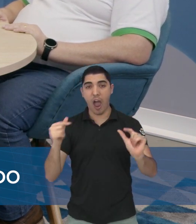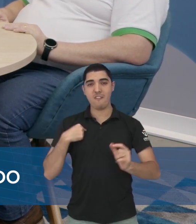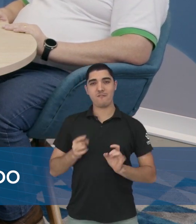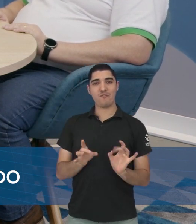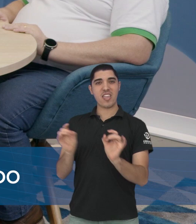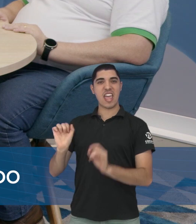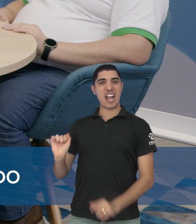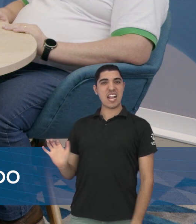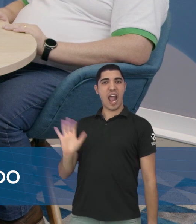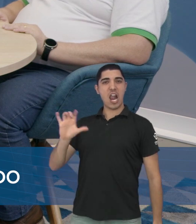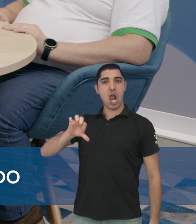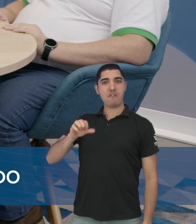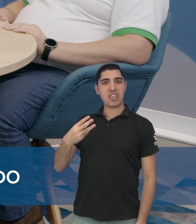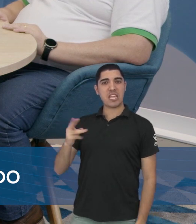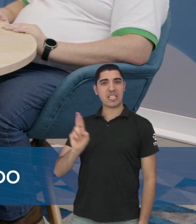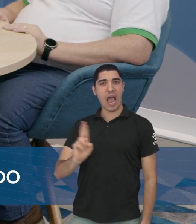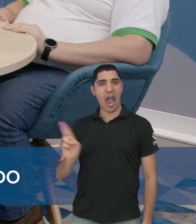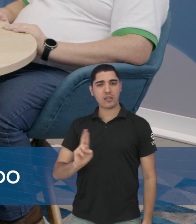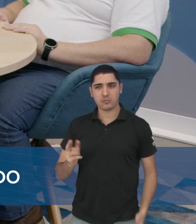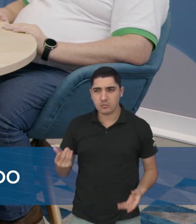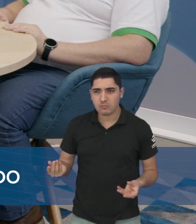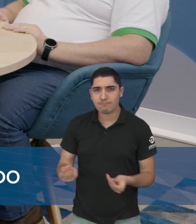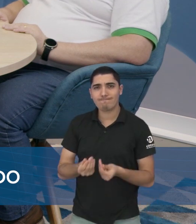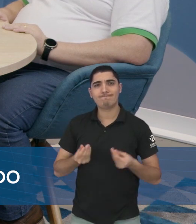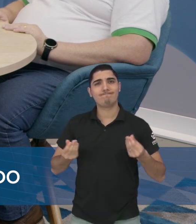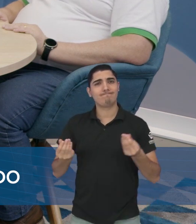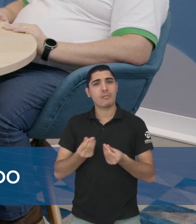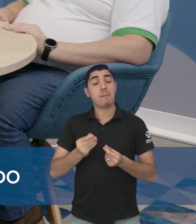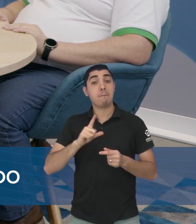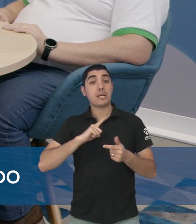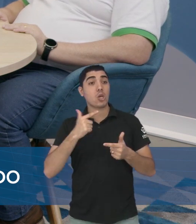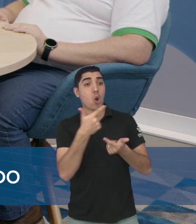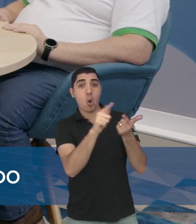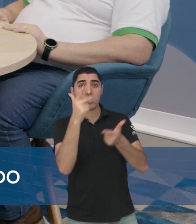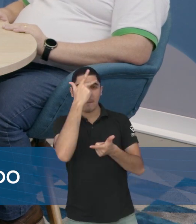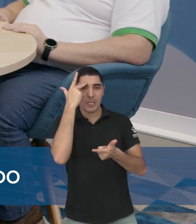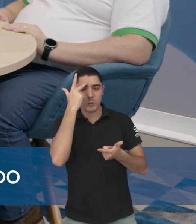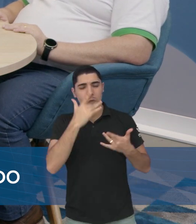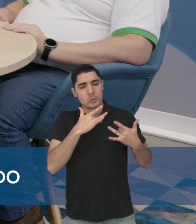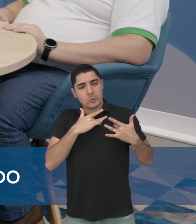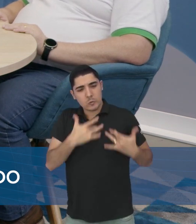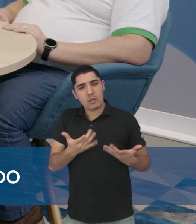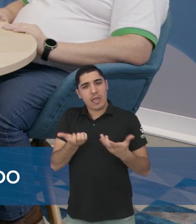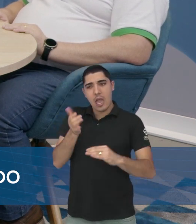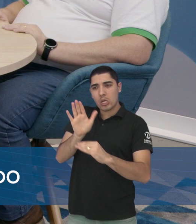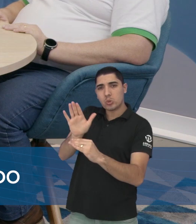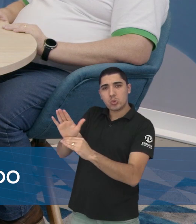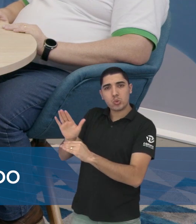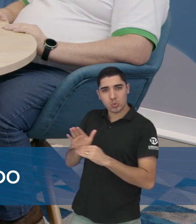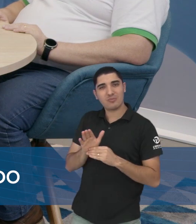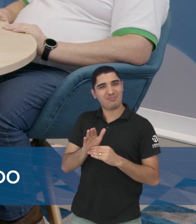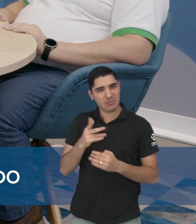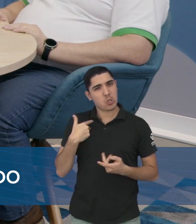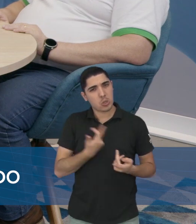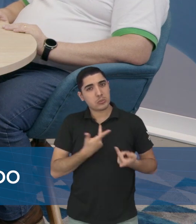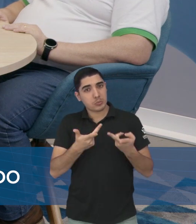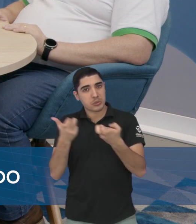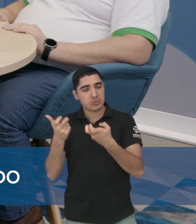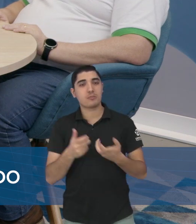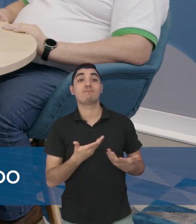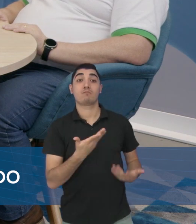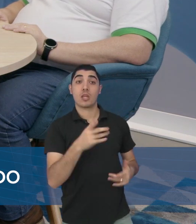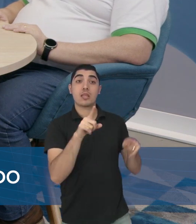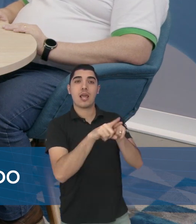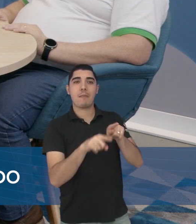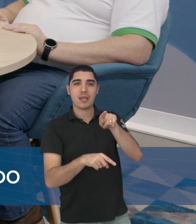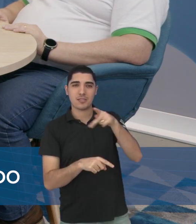há pessoas melhores, né, pessoas boas que se doam e têm essa solidariedade para fazer pelo próximo. E na contrapartida, né,